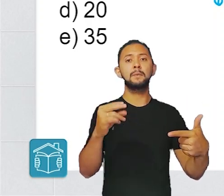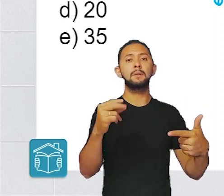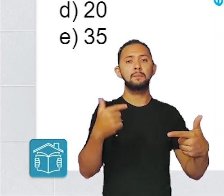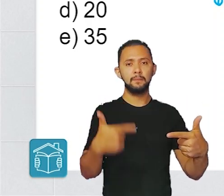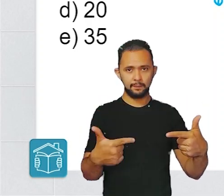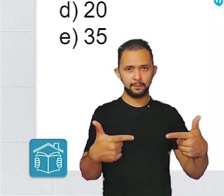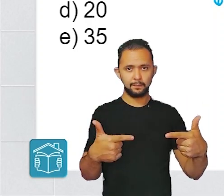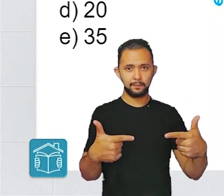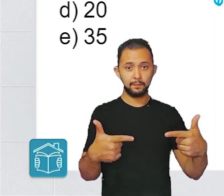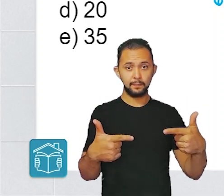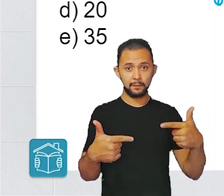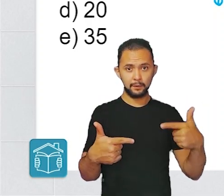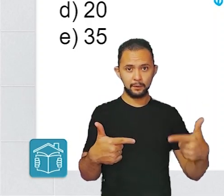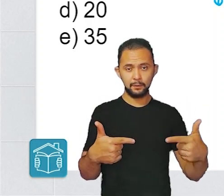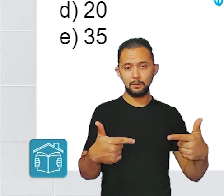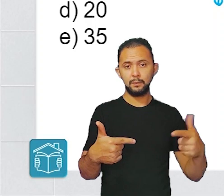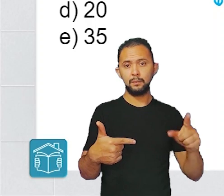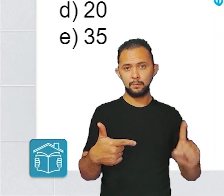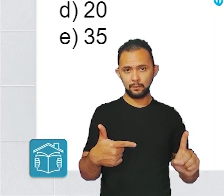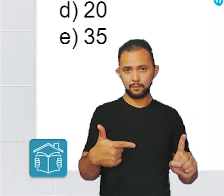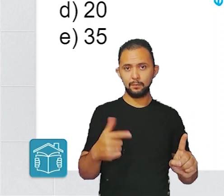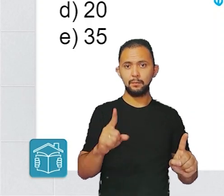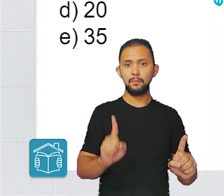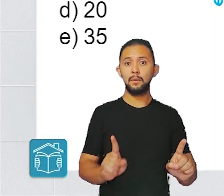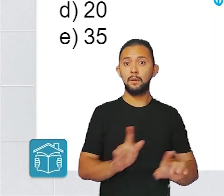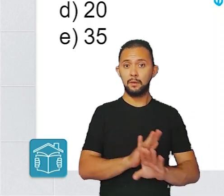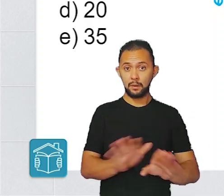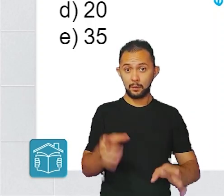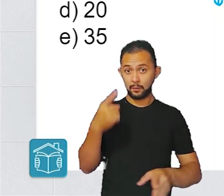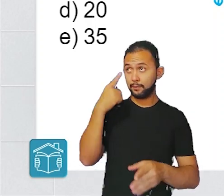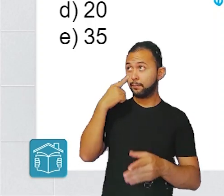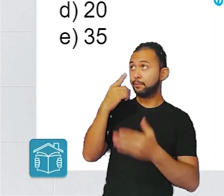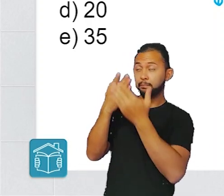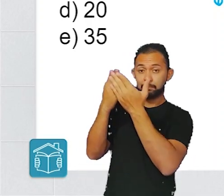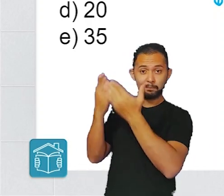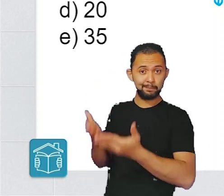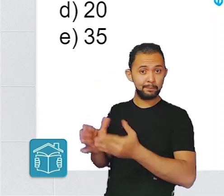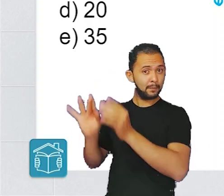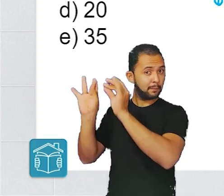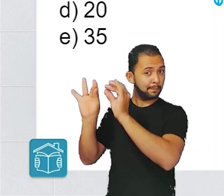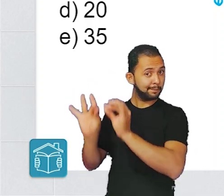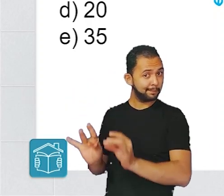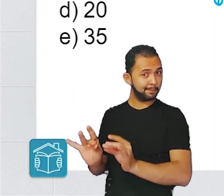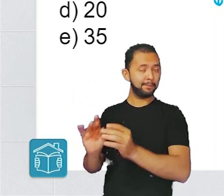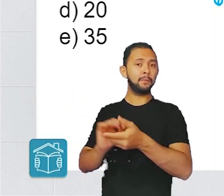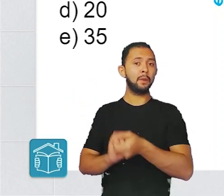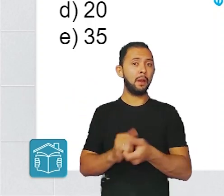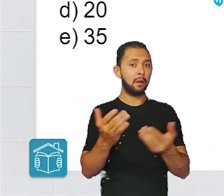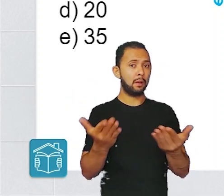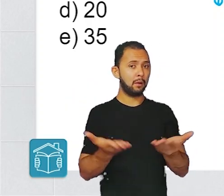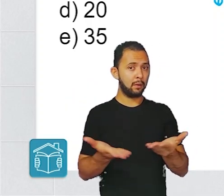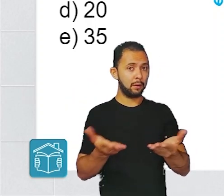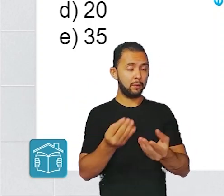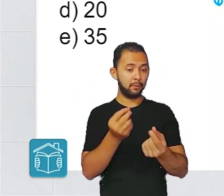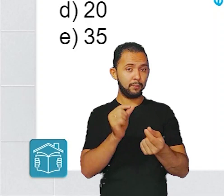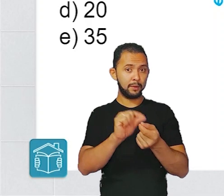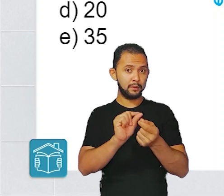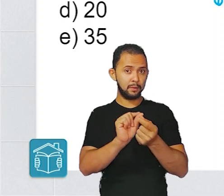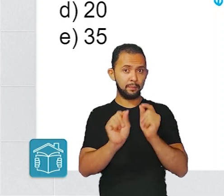por 2, 2. E 2 dividido por 2, 1. O que é que você vai observar agora? Os números que